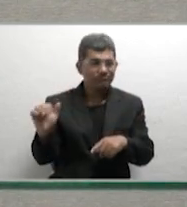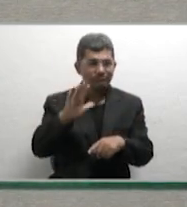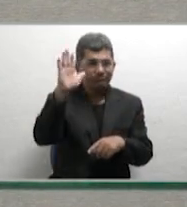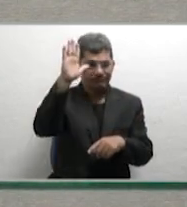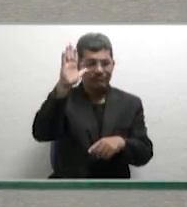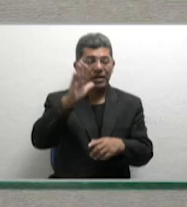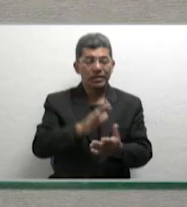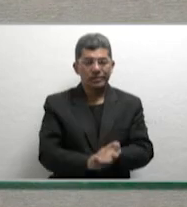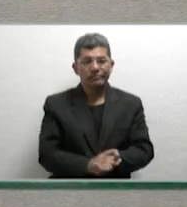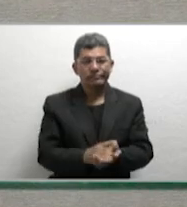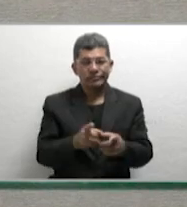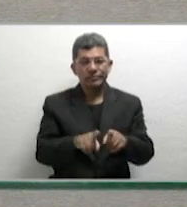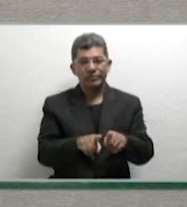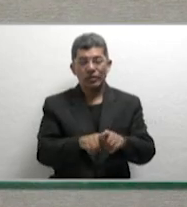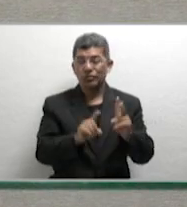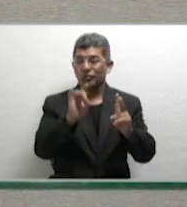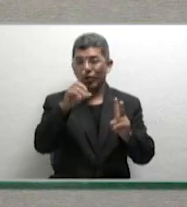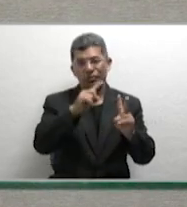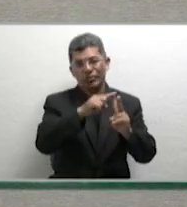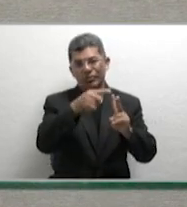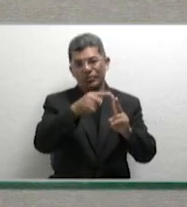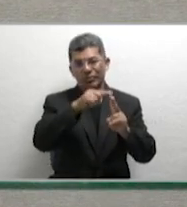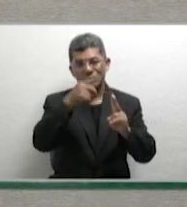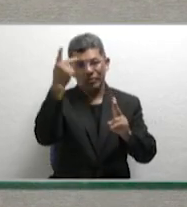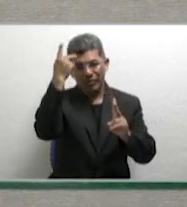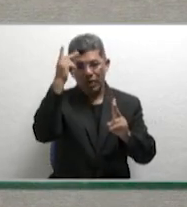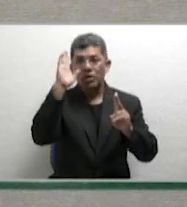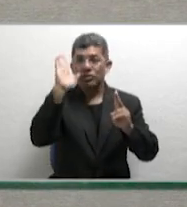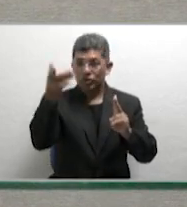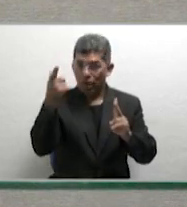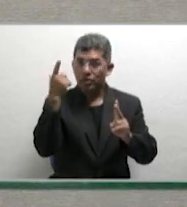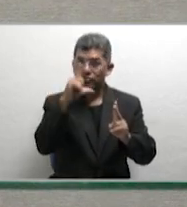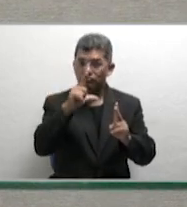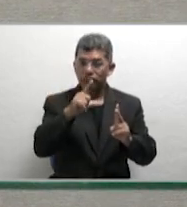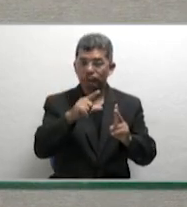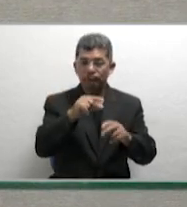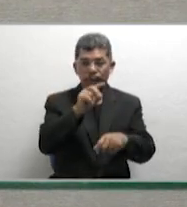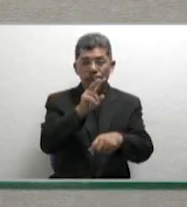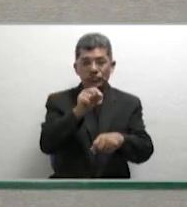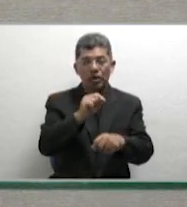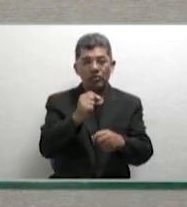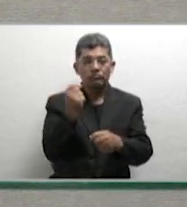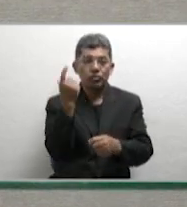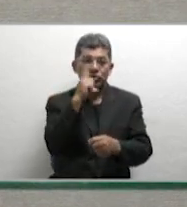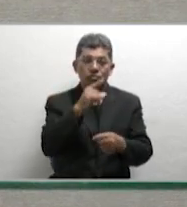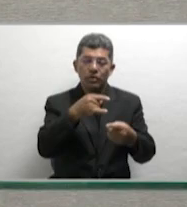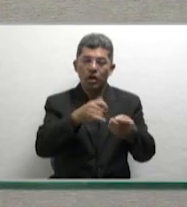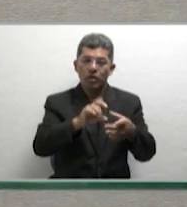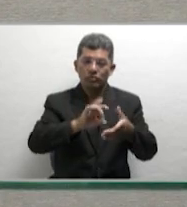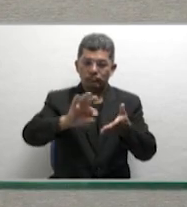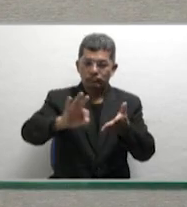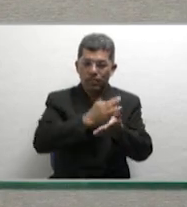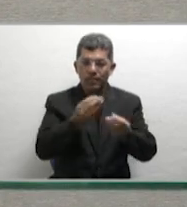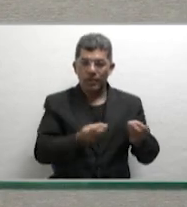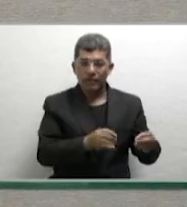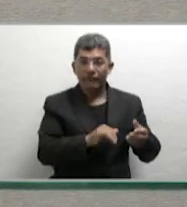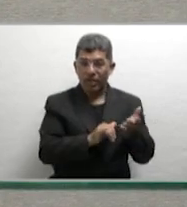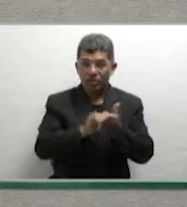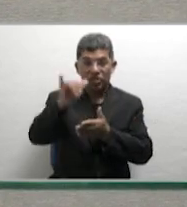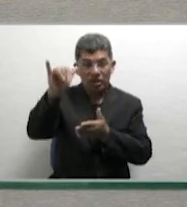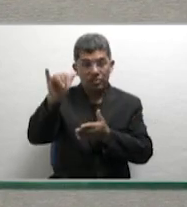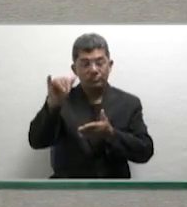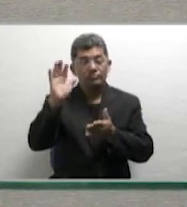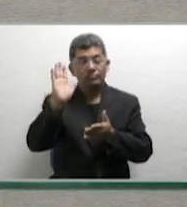Albert Einstein e o Sírio-Libanês. Nós já conseguimos o tratamento fora de domicílio, nós já